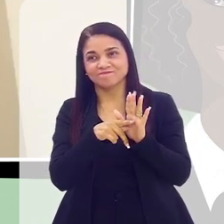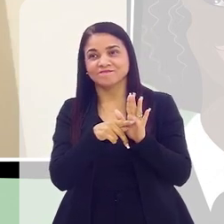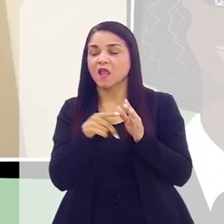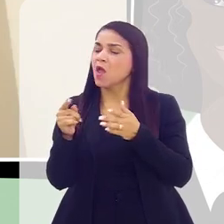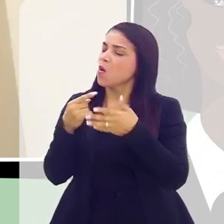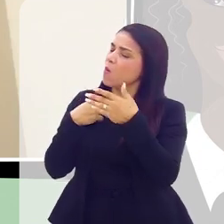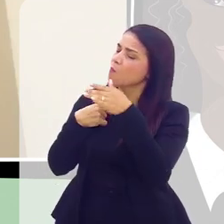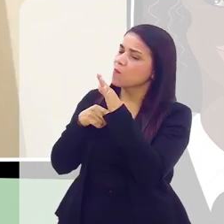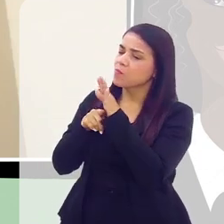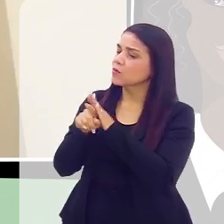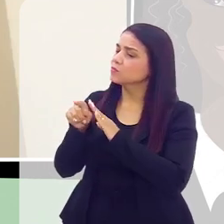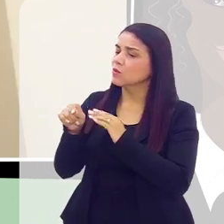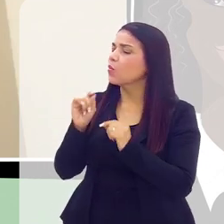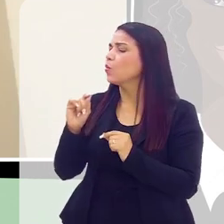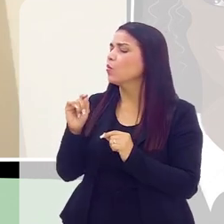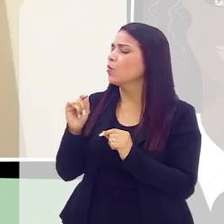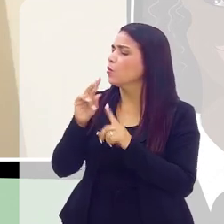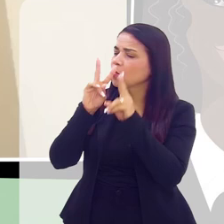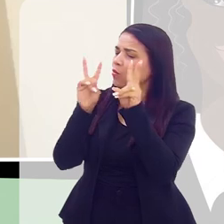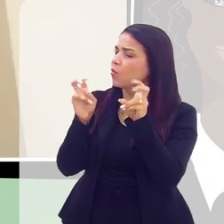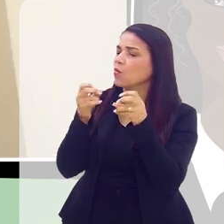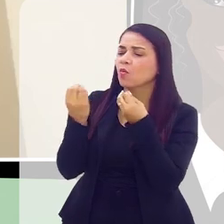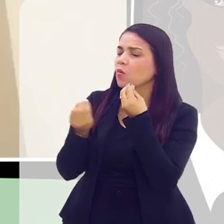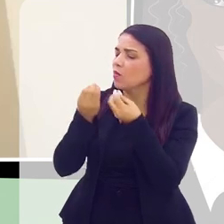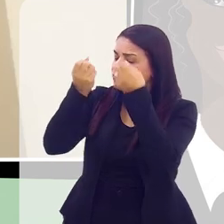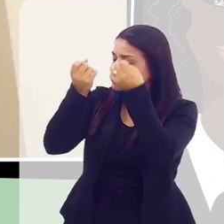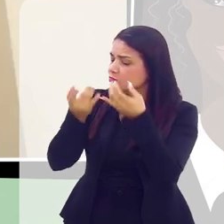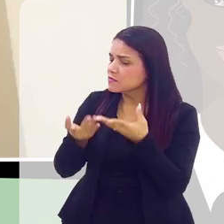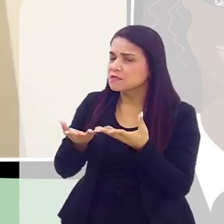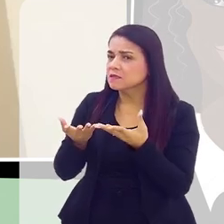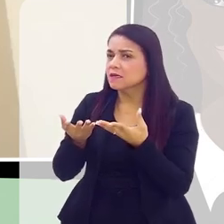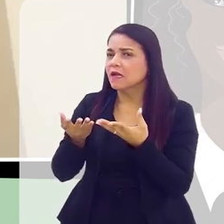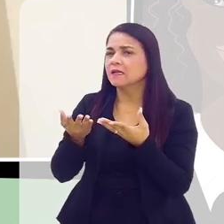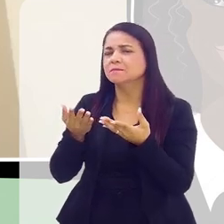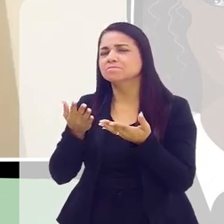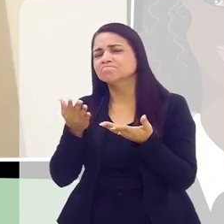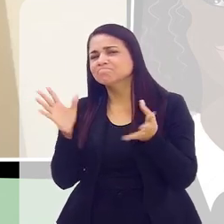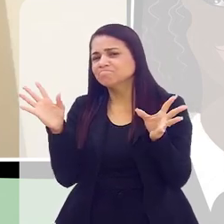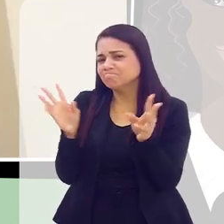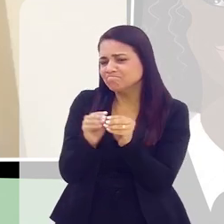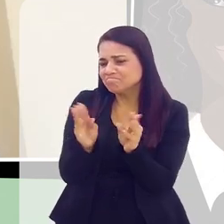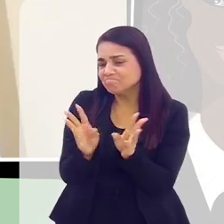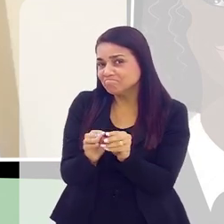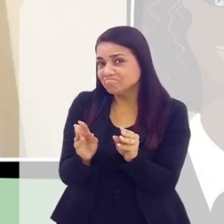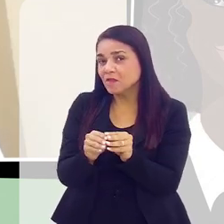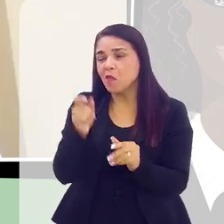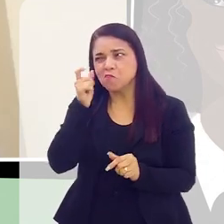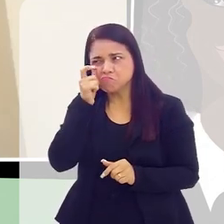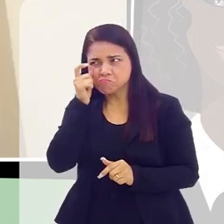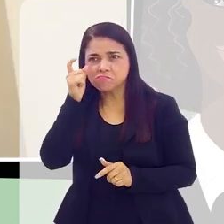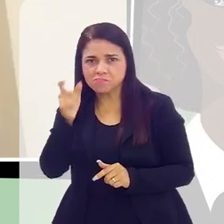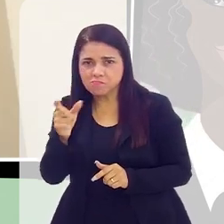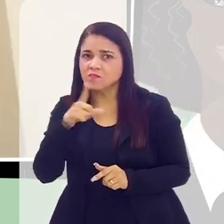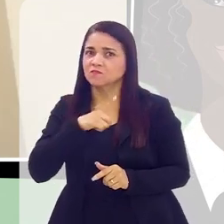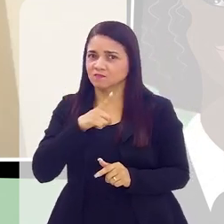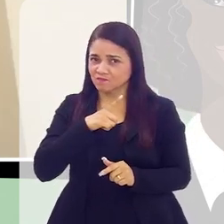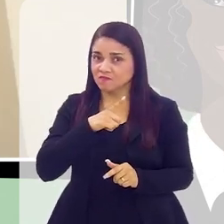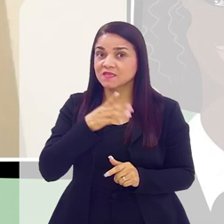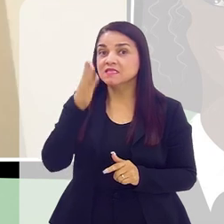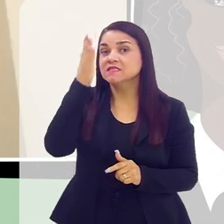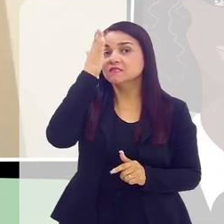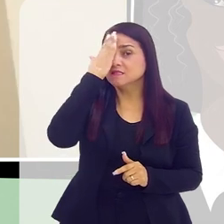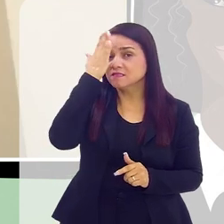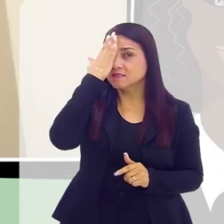projeto. E eu perguntei para ela de que se tratava, ela me explicou por cima, assim, mais ou menos, mas eu fiquei muito interessada